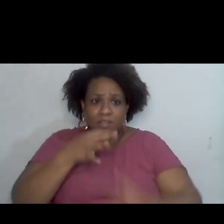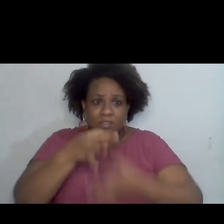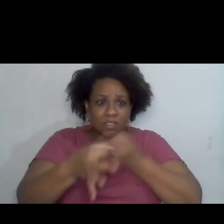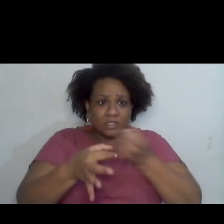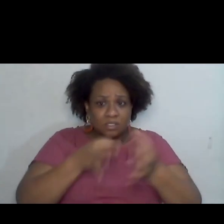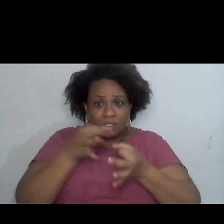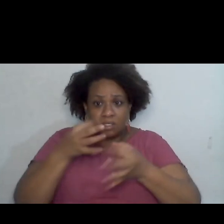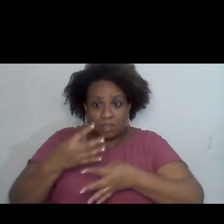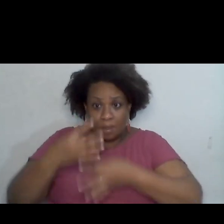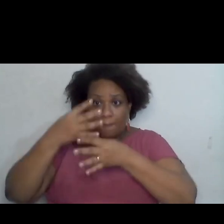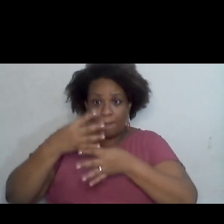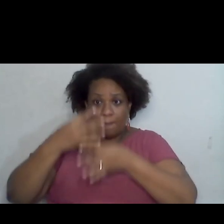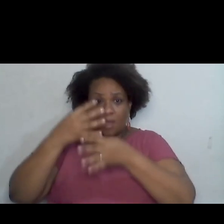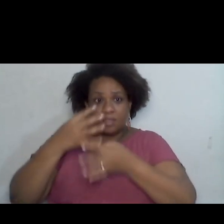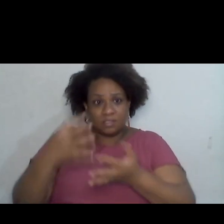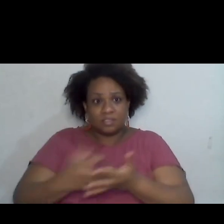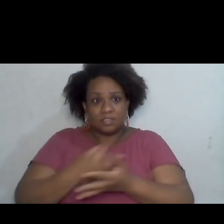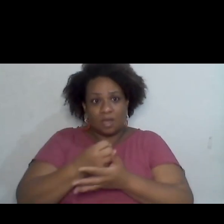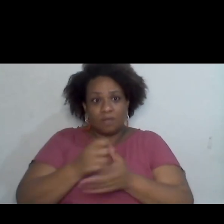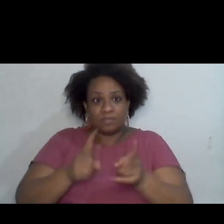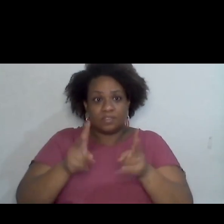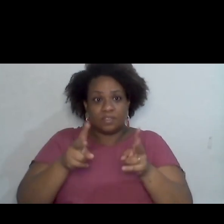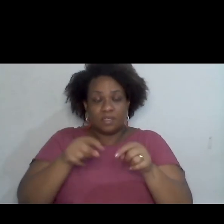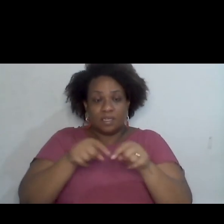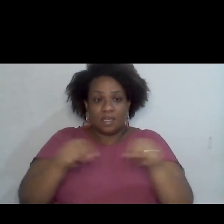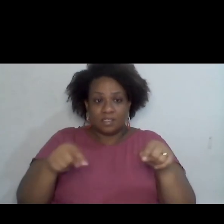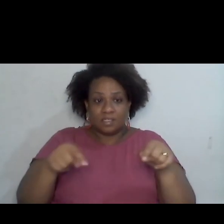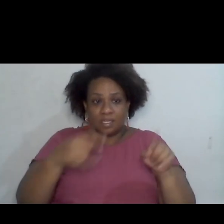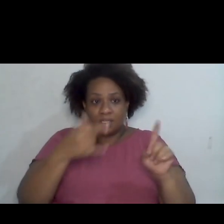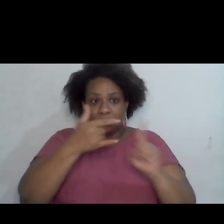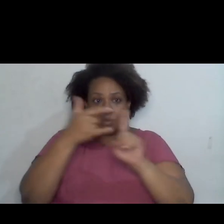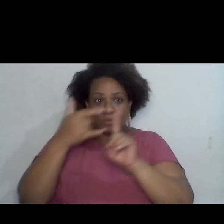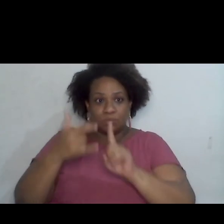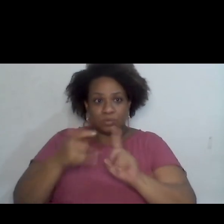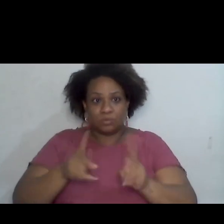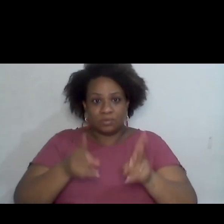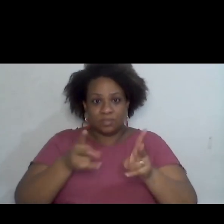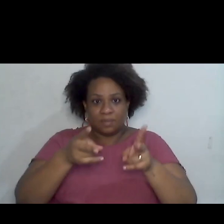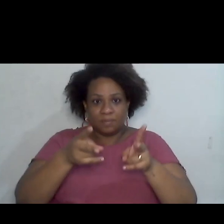O chat será salvo. Obrigado, pessoal do Zoom. A gente vai estar com toda essa documentação em ata.